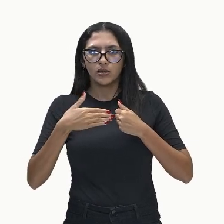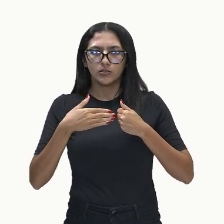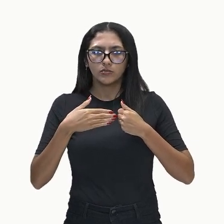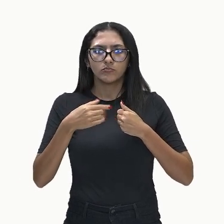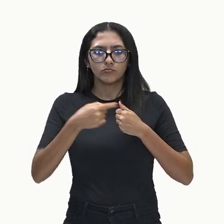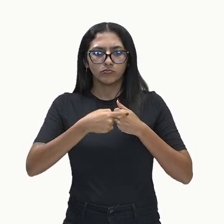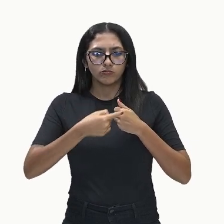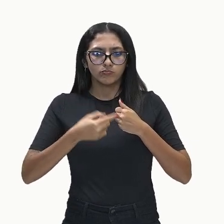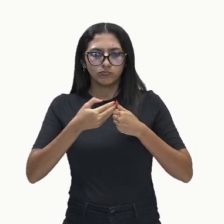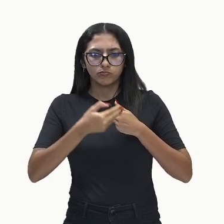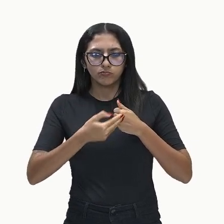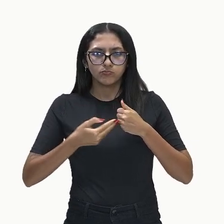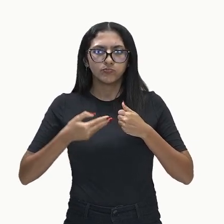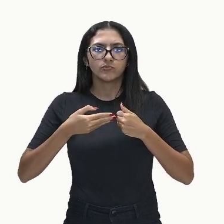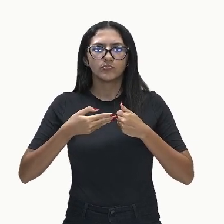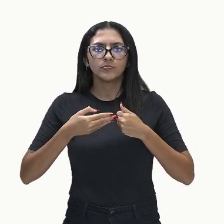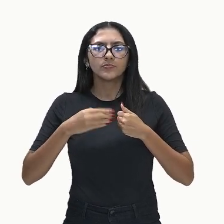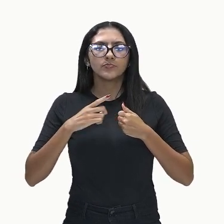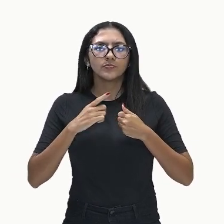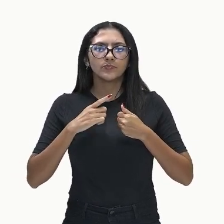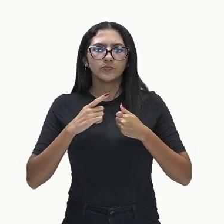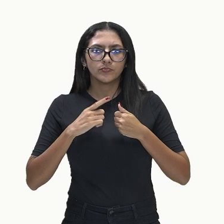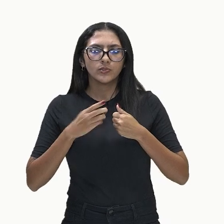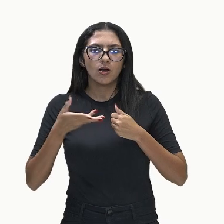vai pegar o caminho